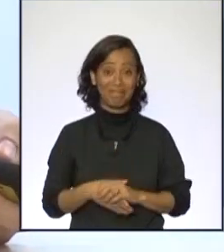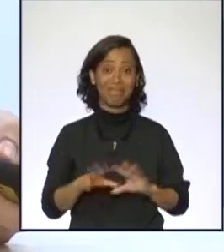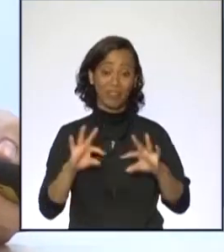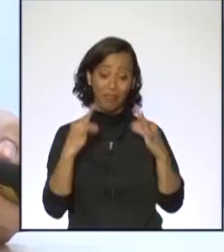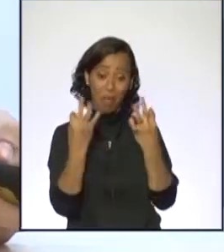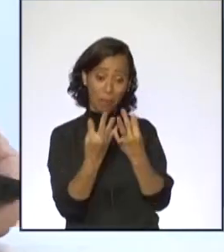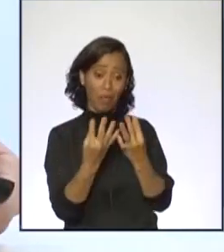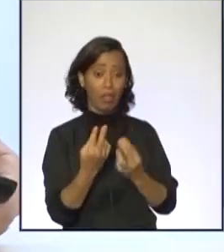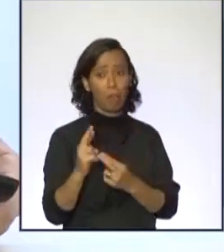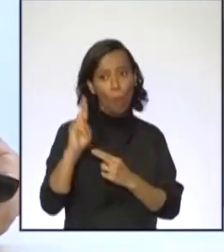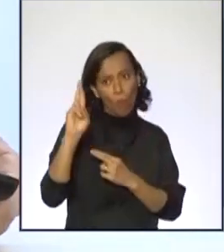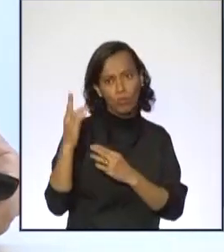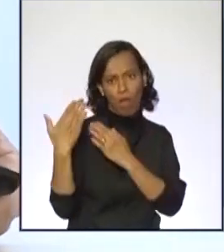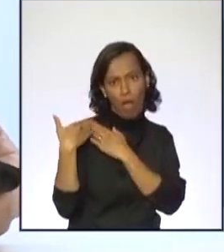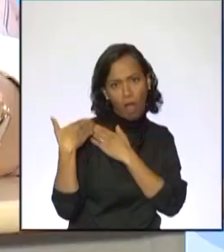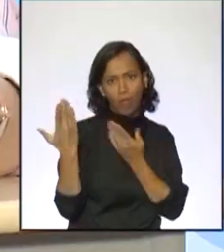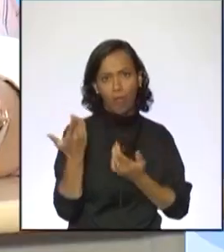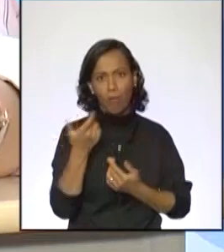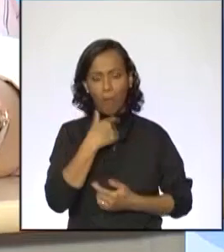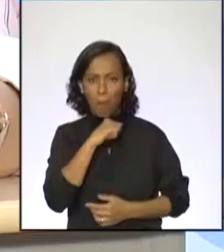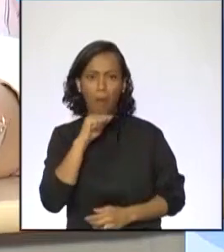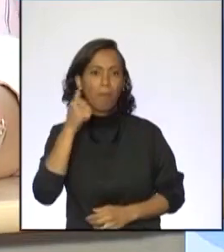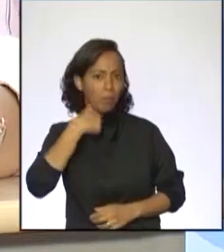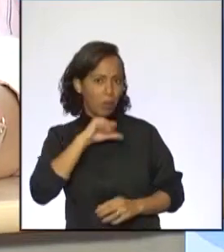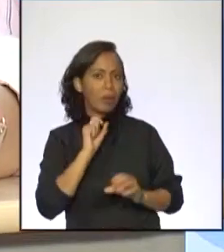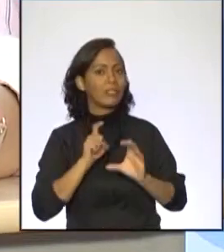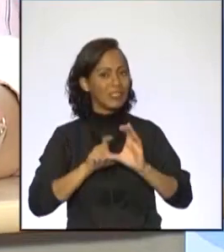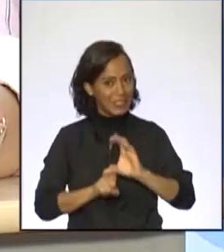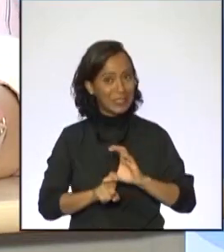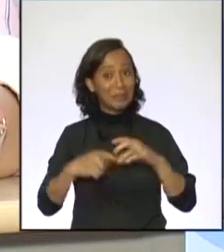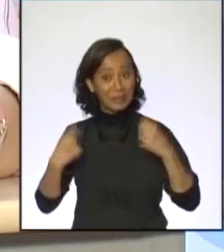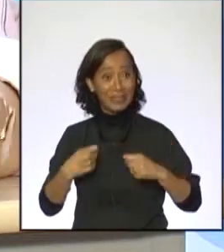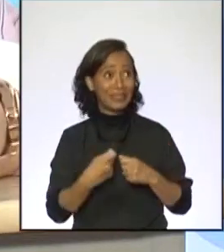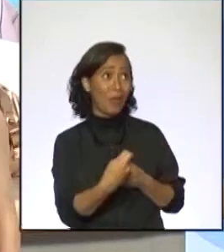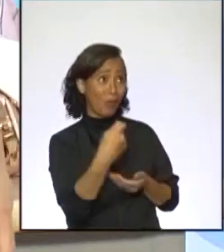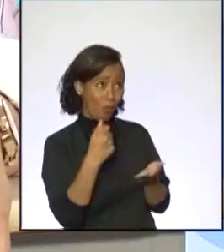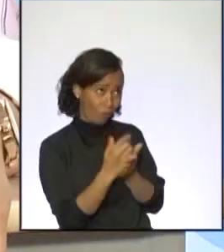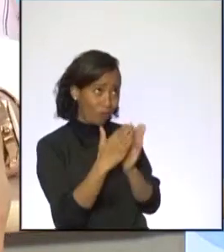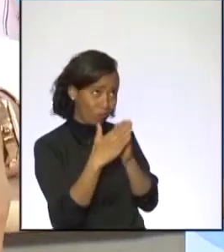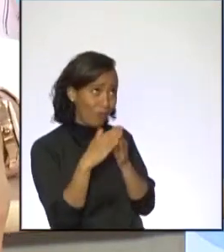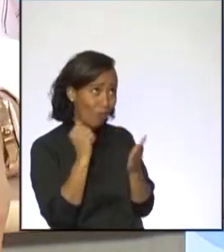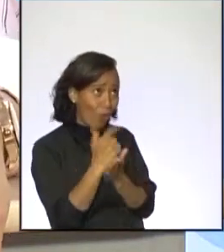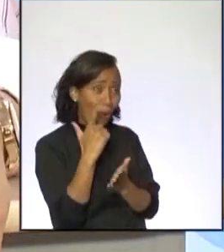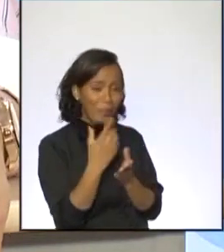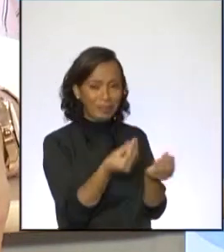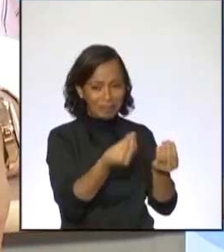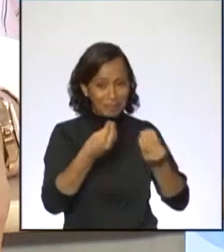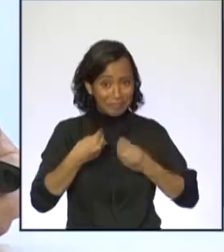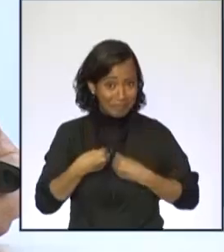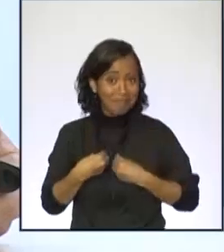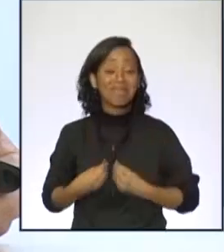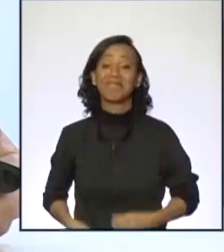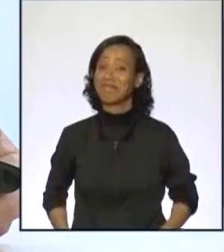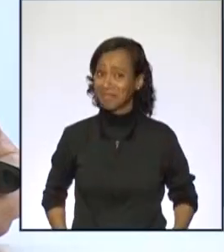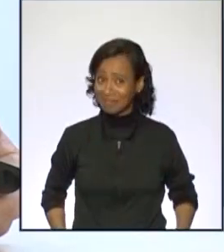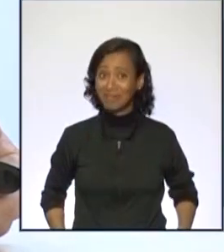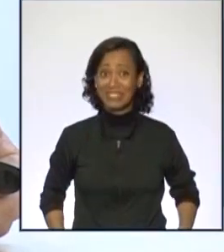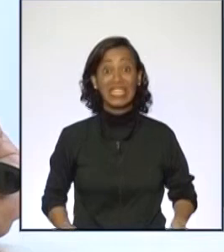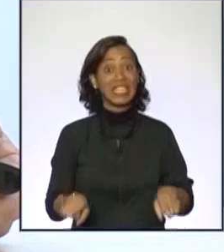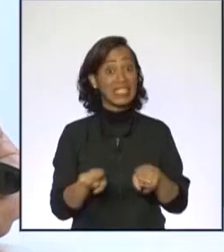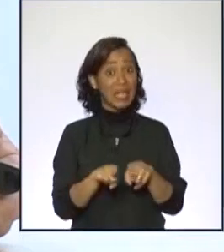do Certo. responsável, ok? Esse é o público-alvo O dessa público-alvo, propaganda, né? aham. Uhum, ok. E que também não é